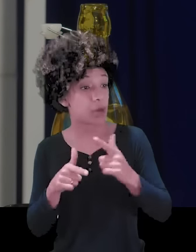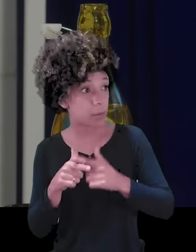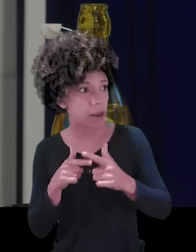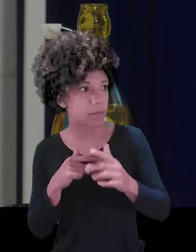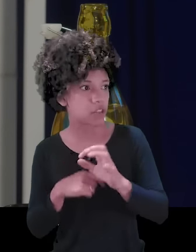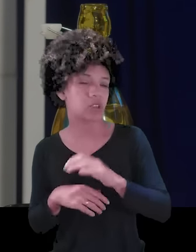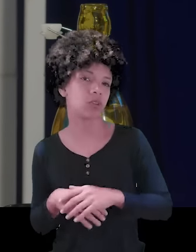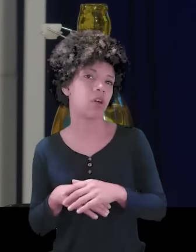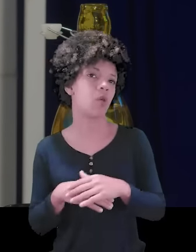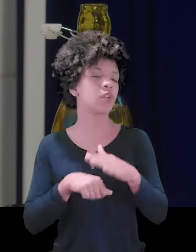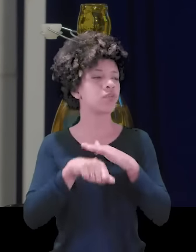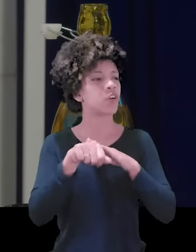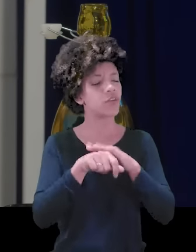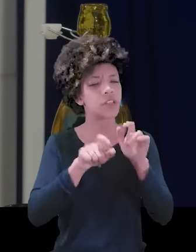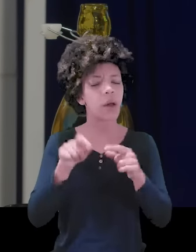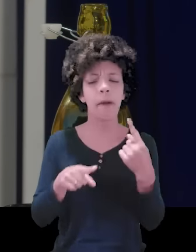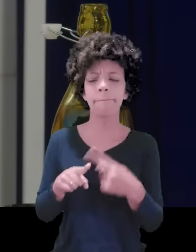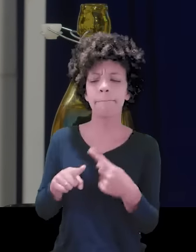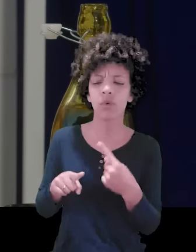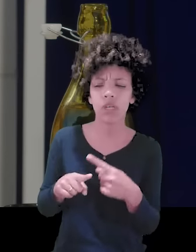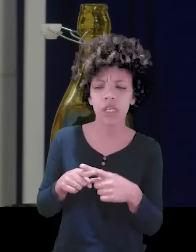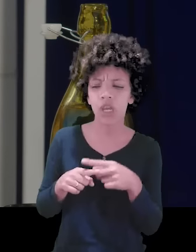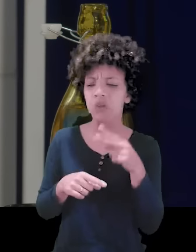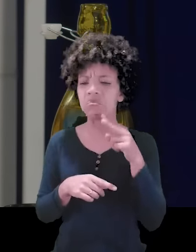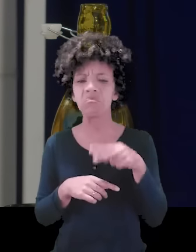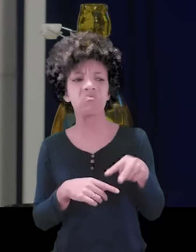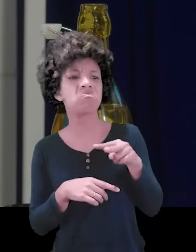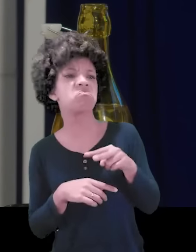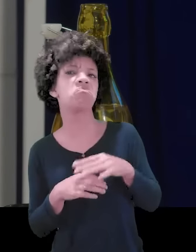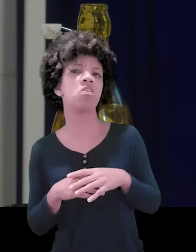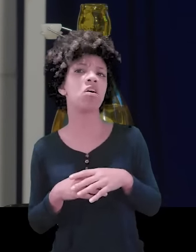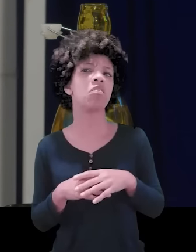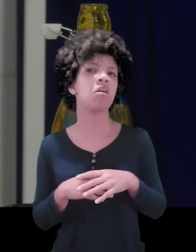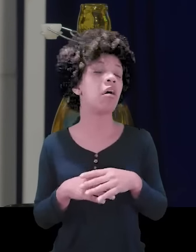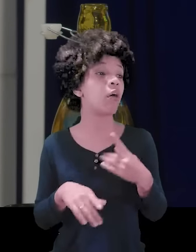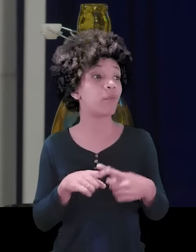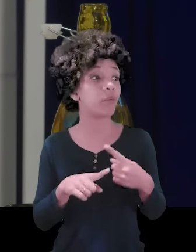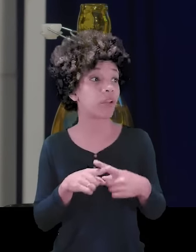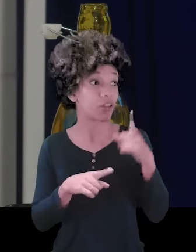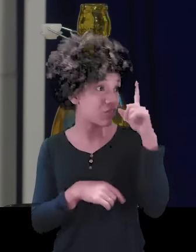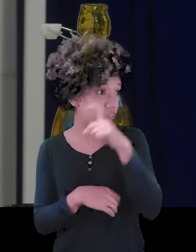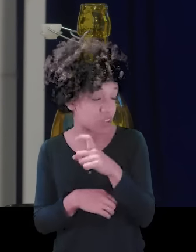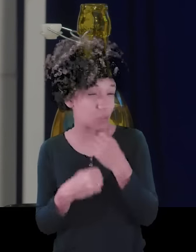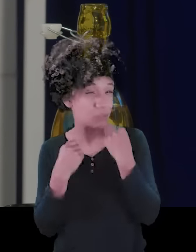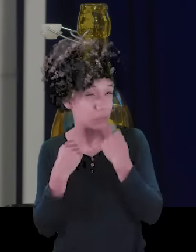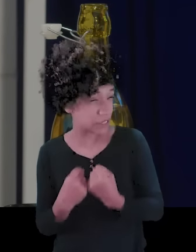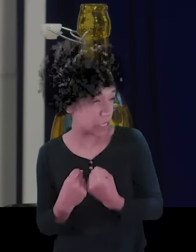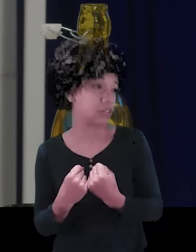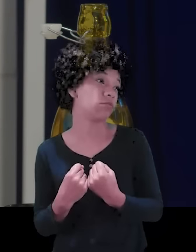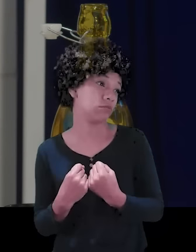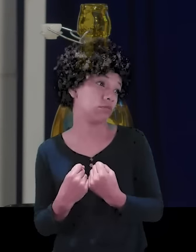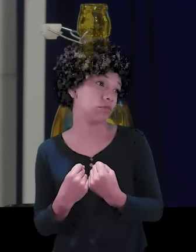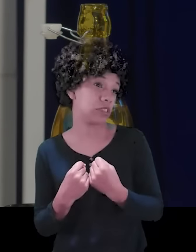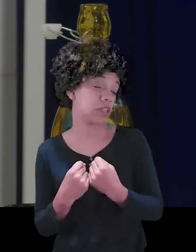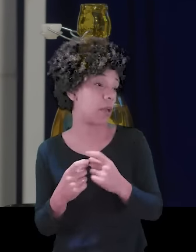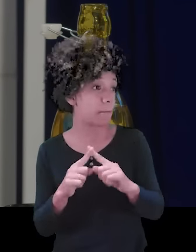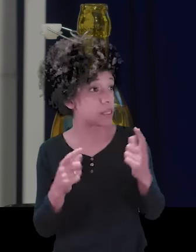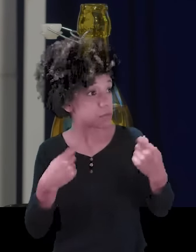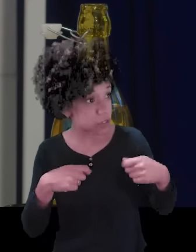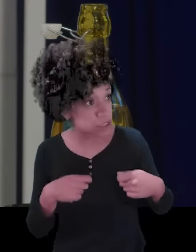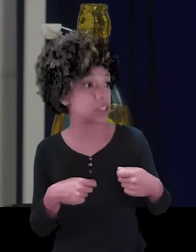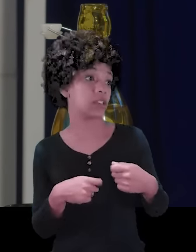problema disso quando você vai conversar com alguém mas por que que a gente não vou falar toda hora disso tudo que pesado entendeu mas